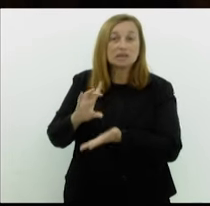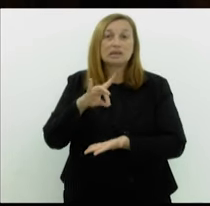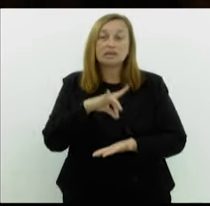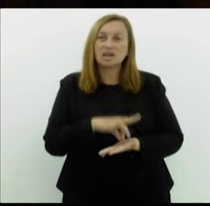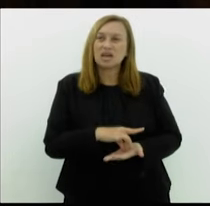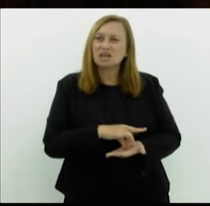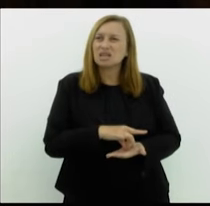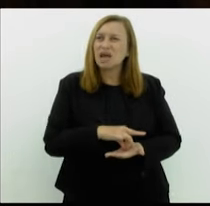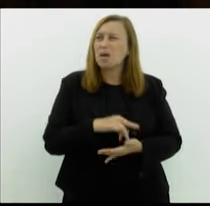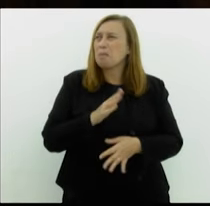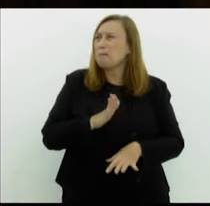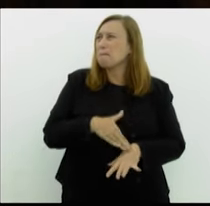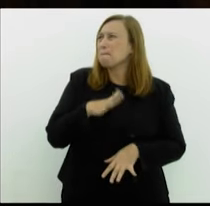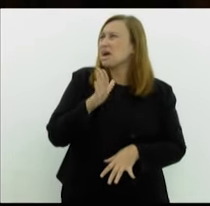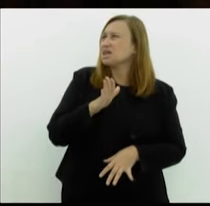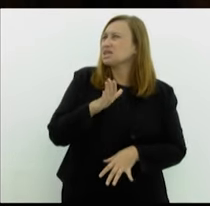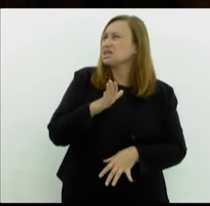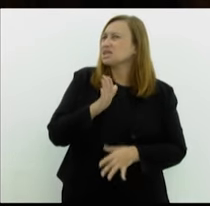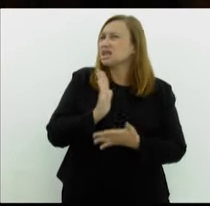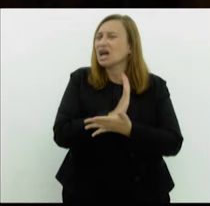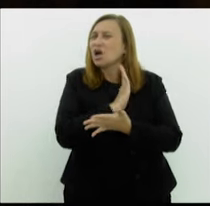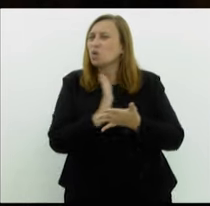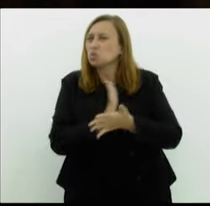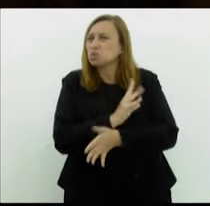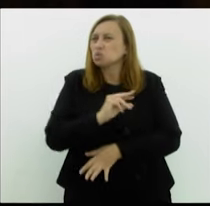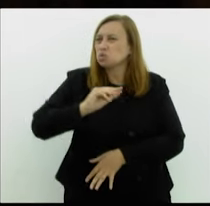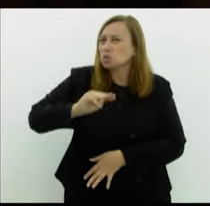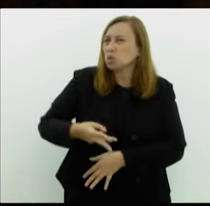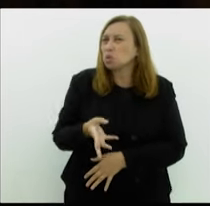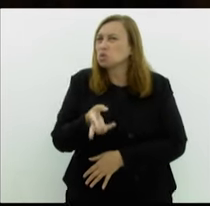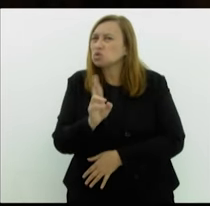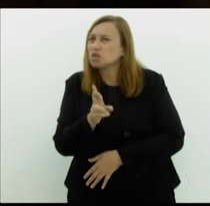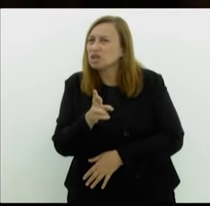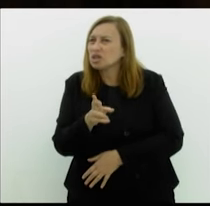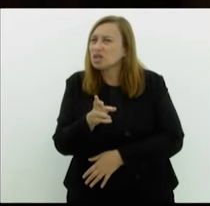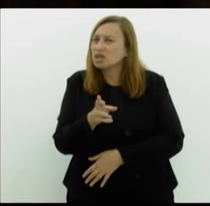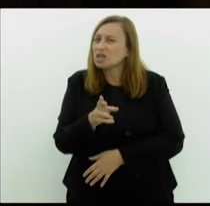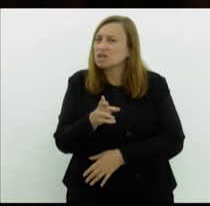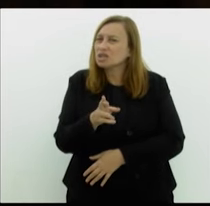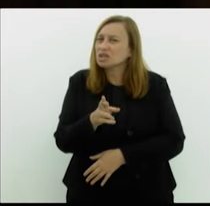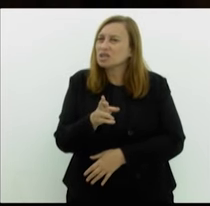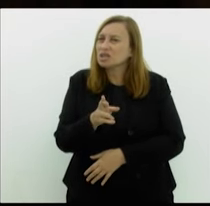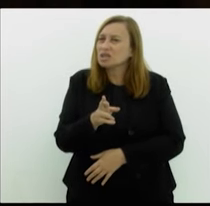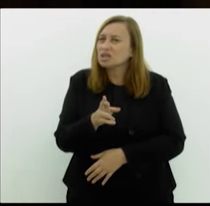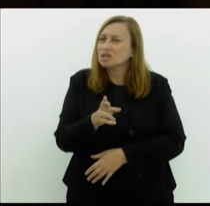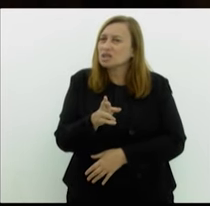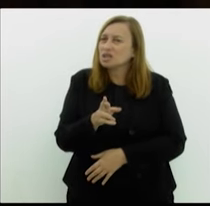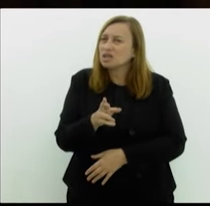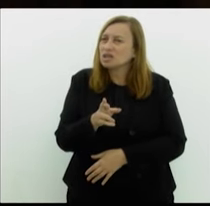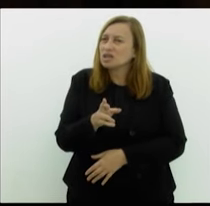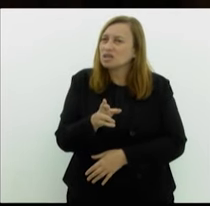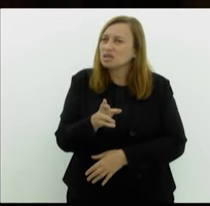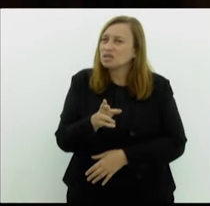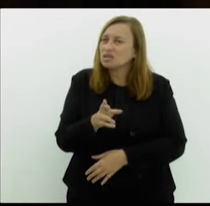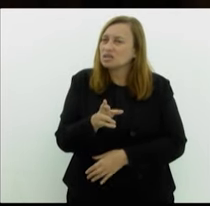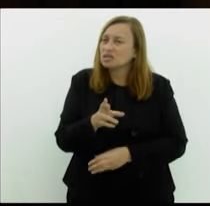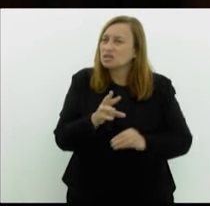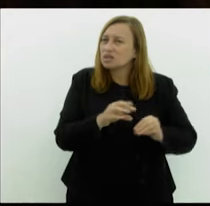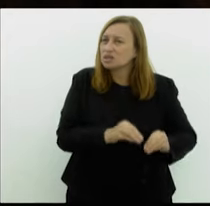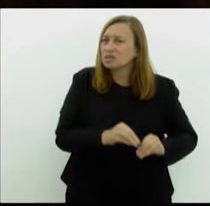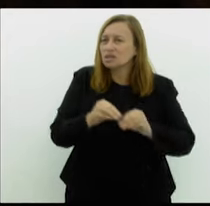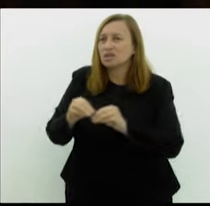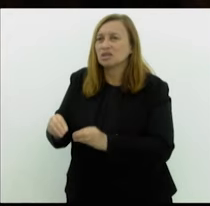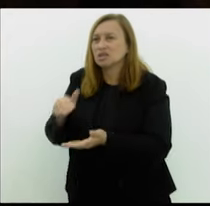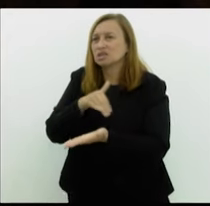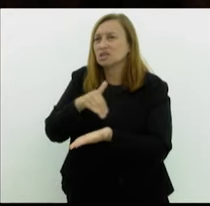realidade, eram mais... alguns milhões de reais para supostamente serem alocados na